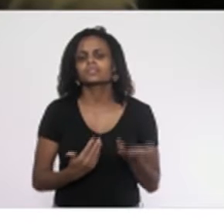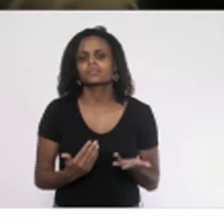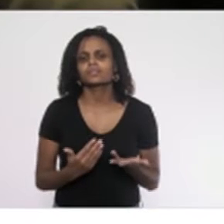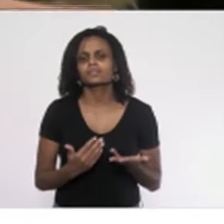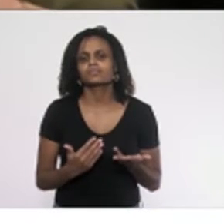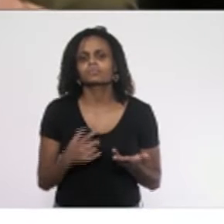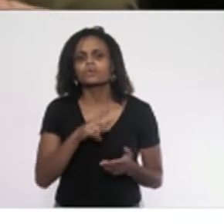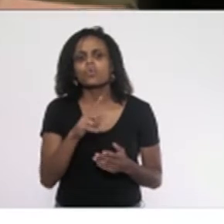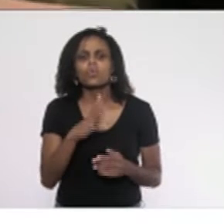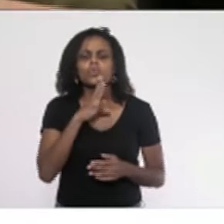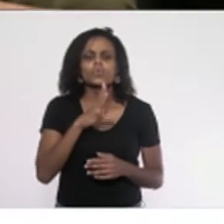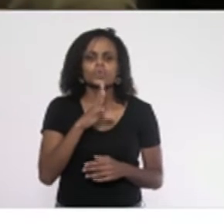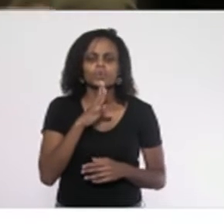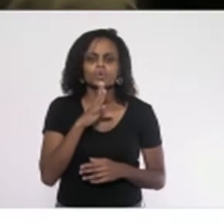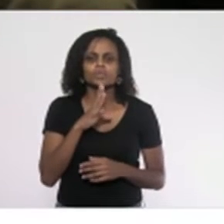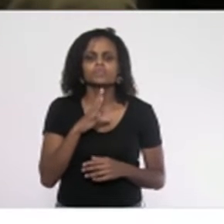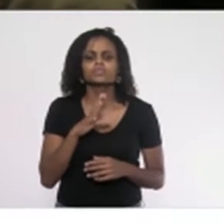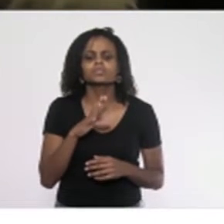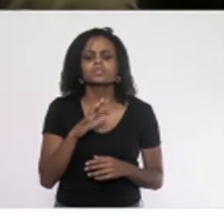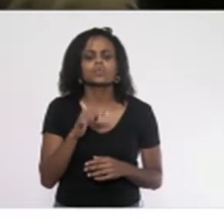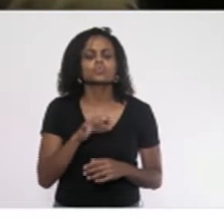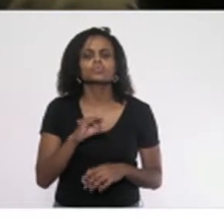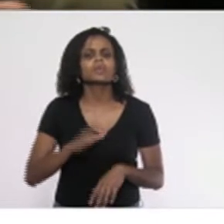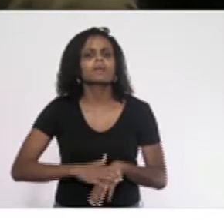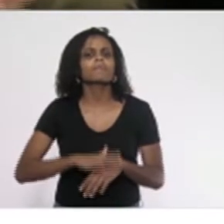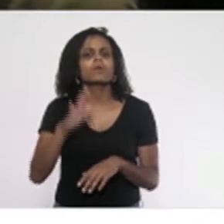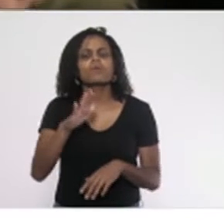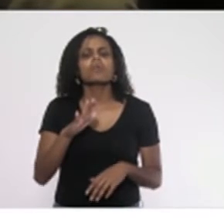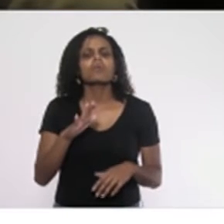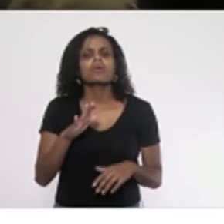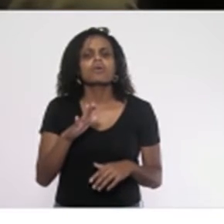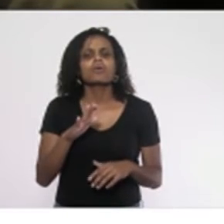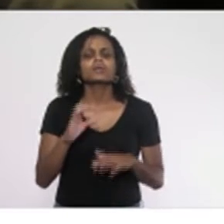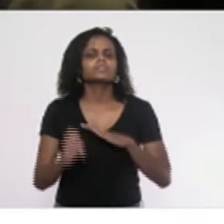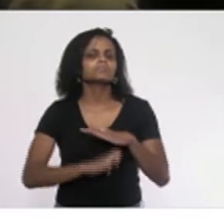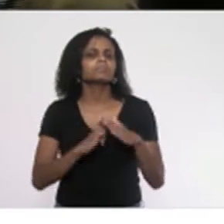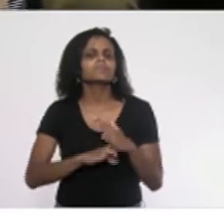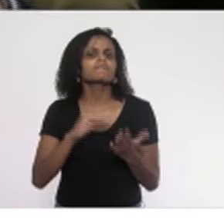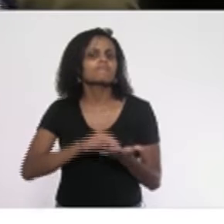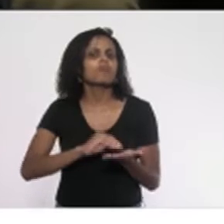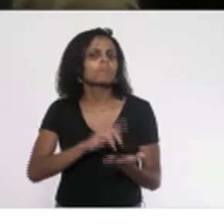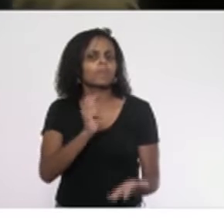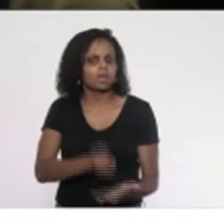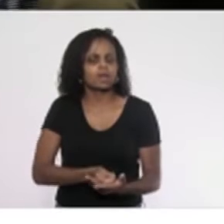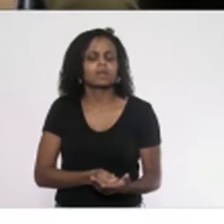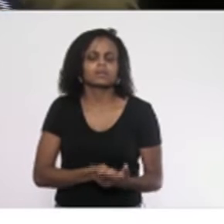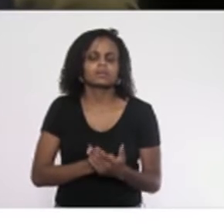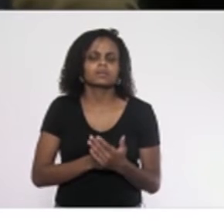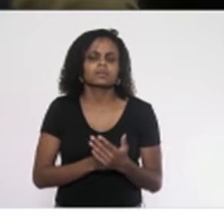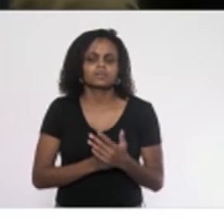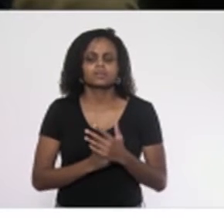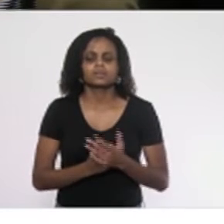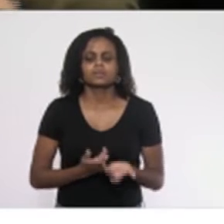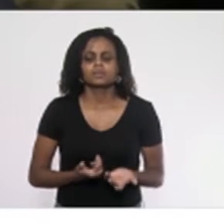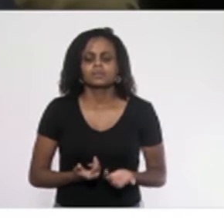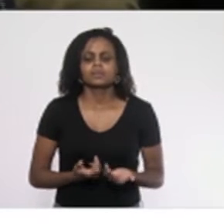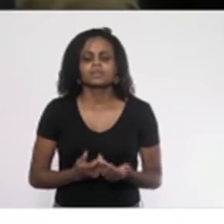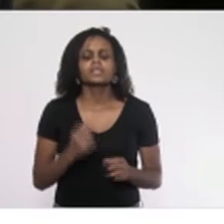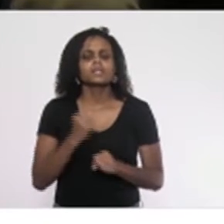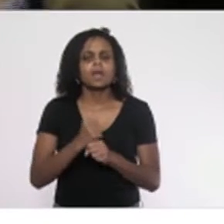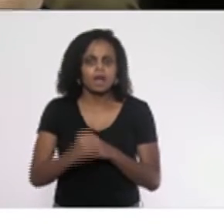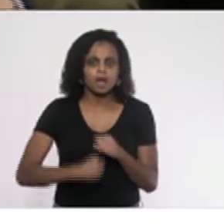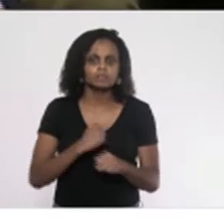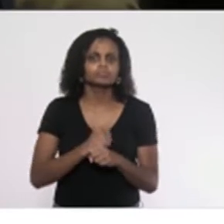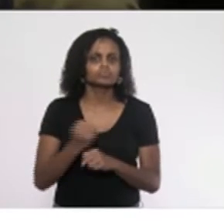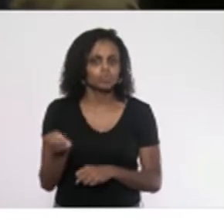para que se conheçam os 100 maiores devedores da dívida ativa e todo ano isso seja